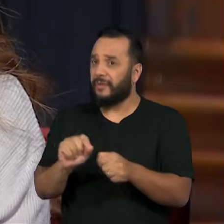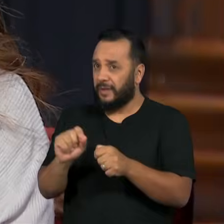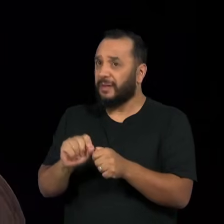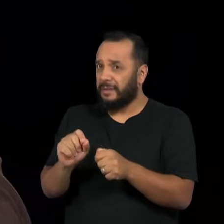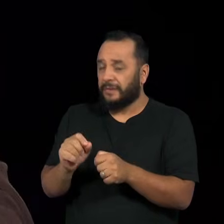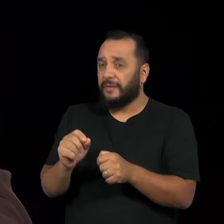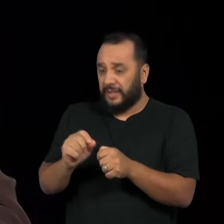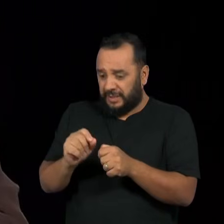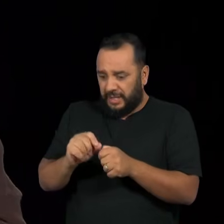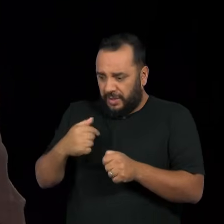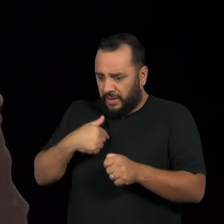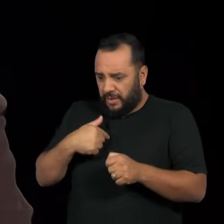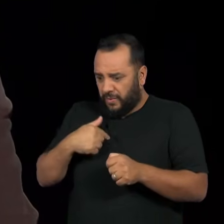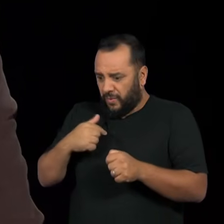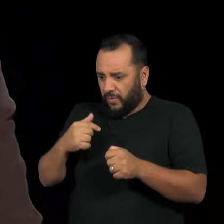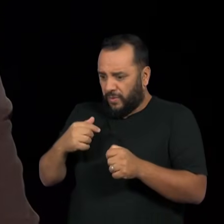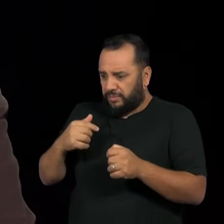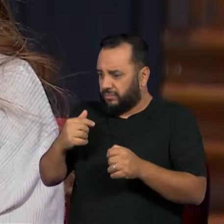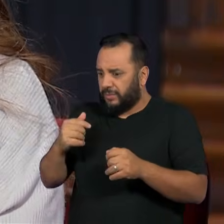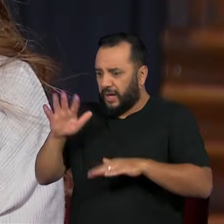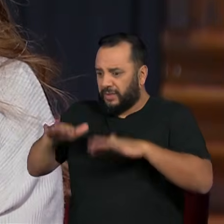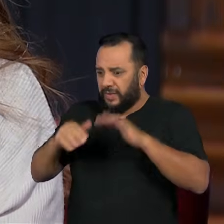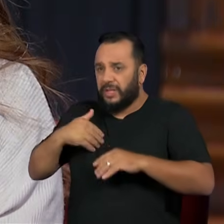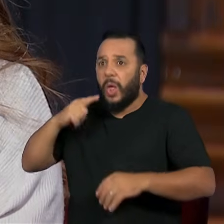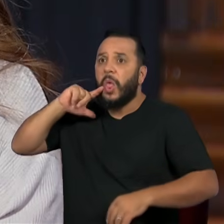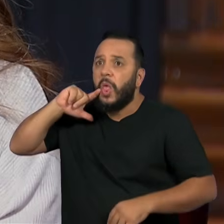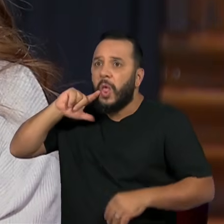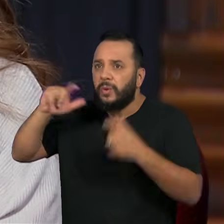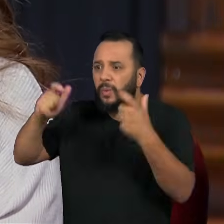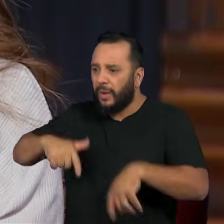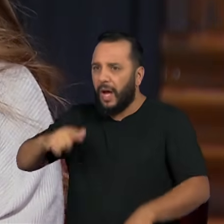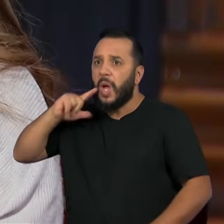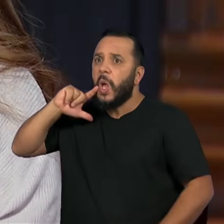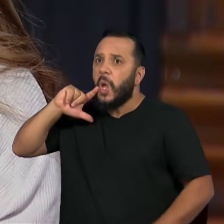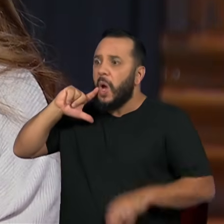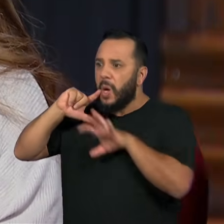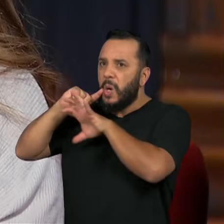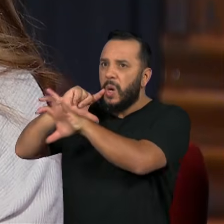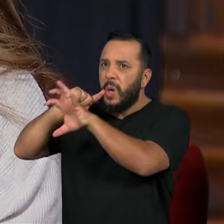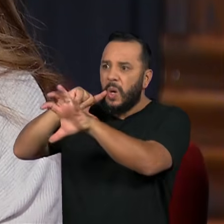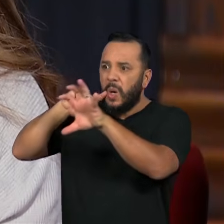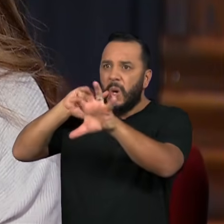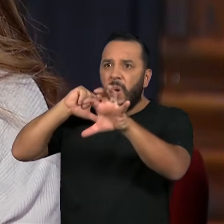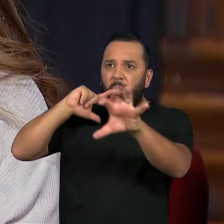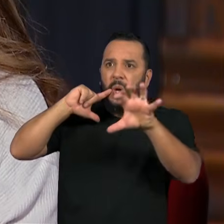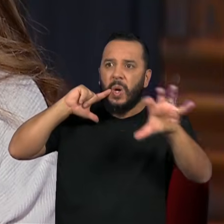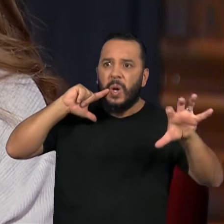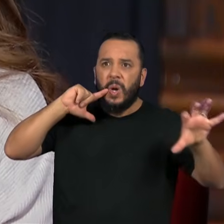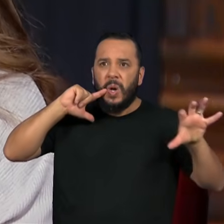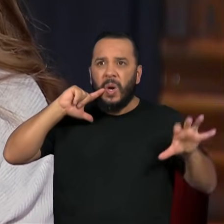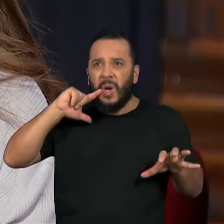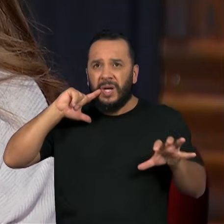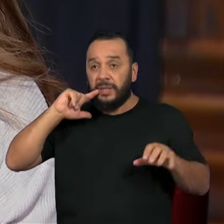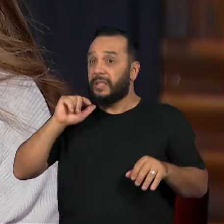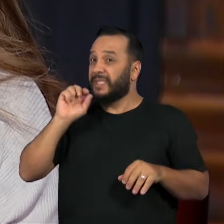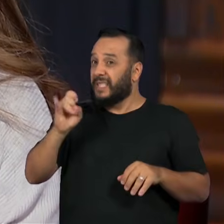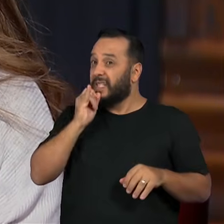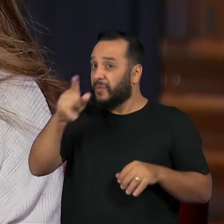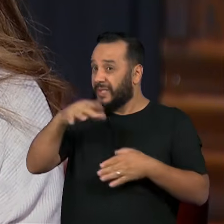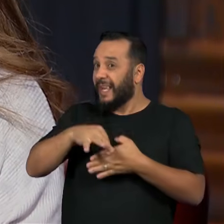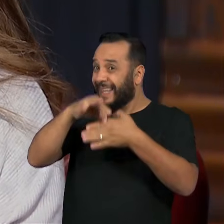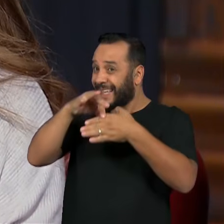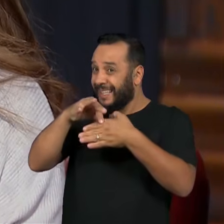Sei, Você sei, chega sei. de mau humor Sei. num lugar, dali a pouco, se você tem um status de liderança, por